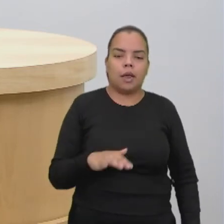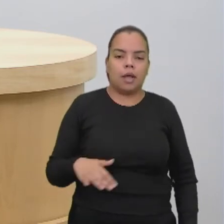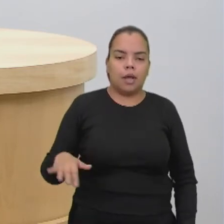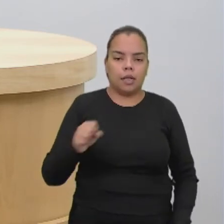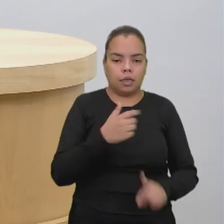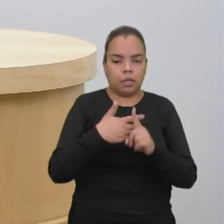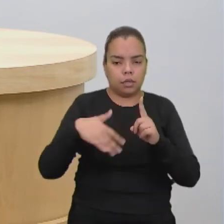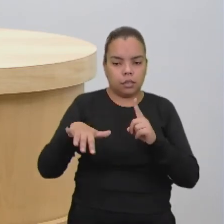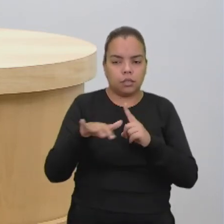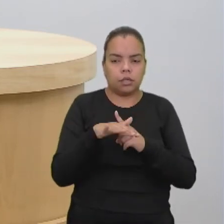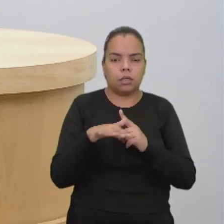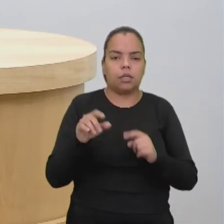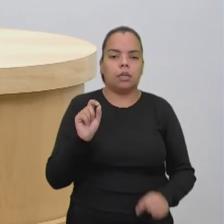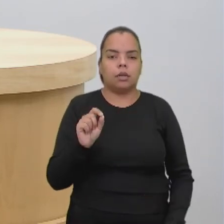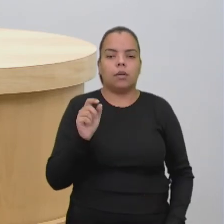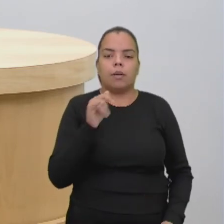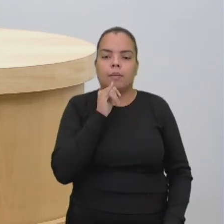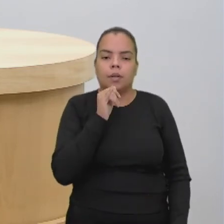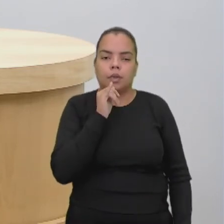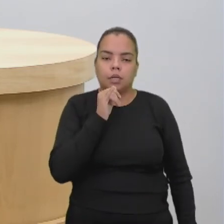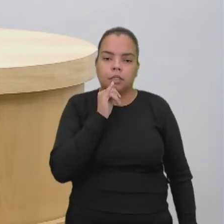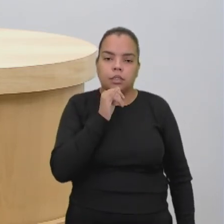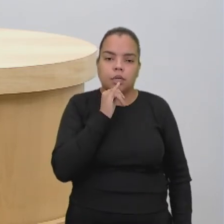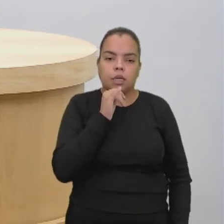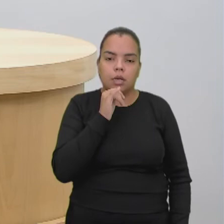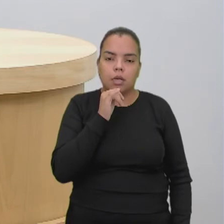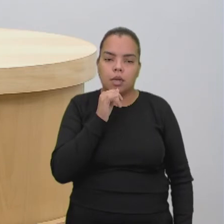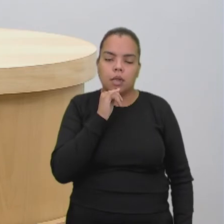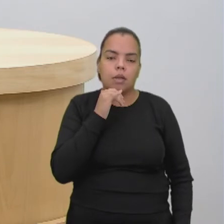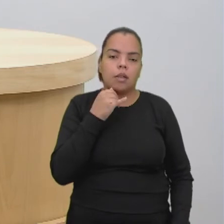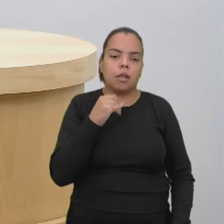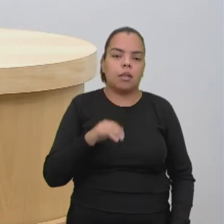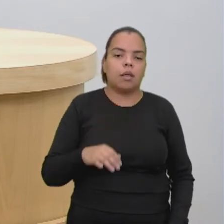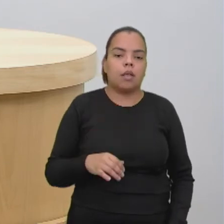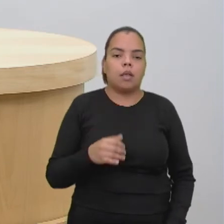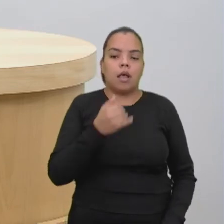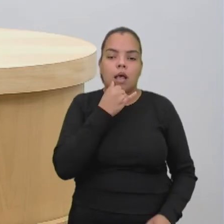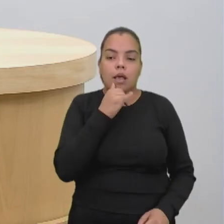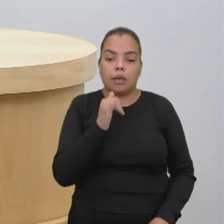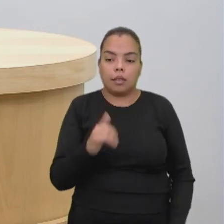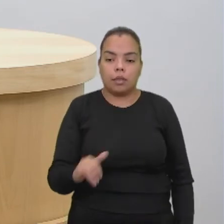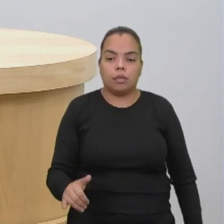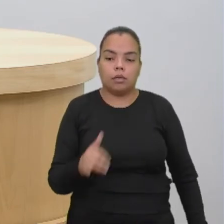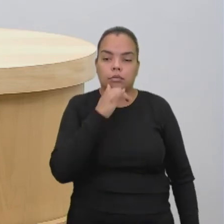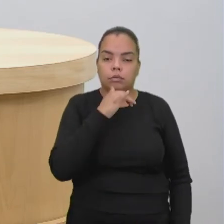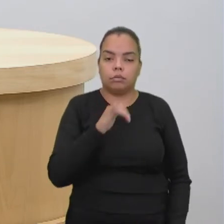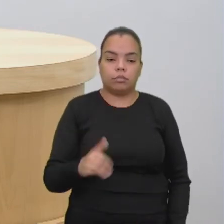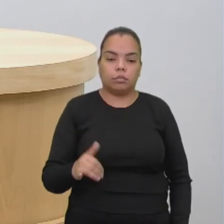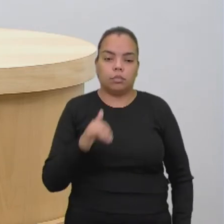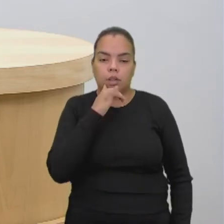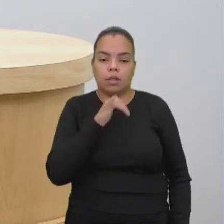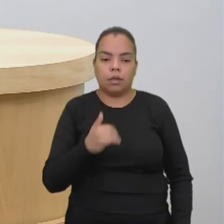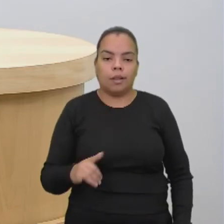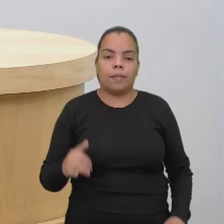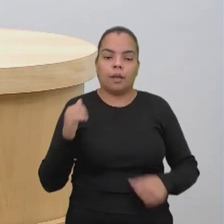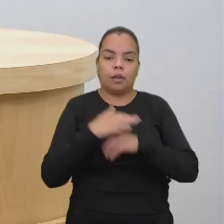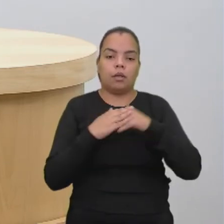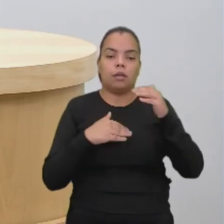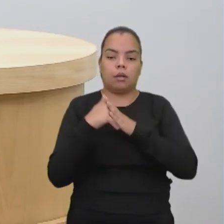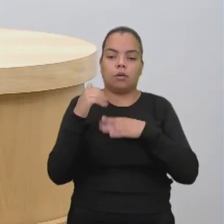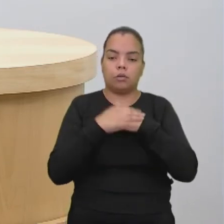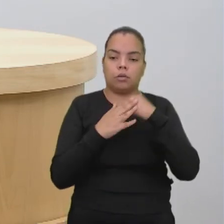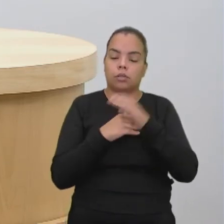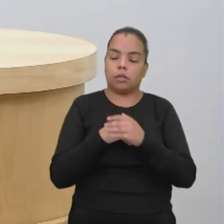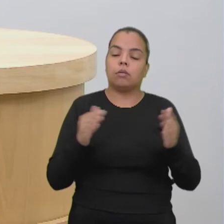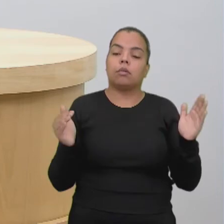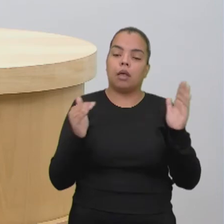como por exemplo, combustíveis, né, para as fontes de energia que nós utilizamos, para as construções, né, até para o